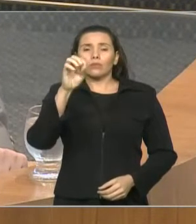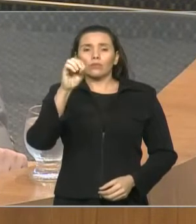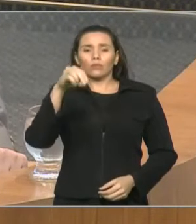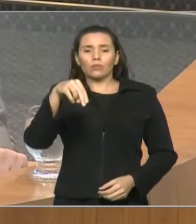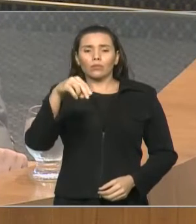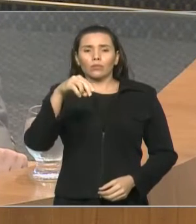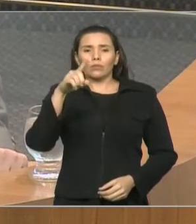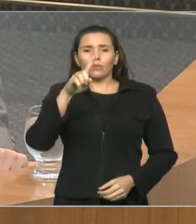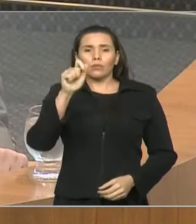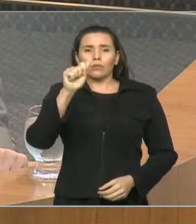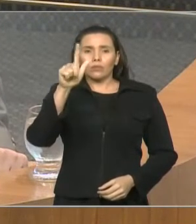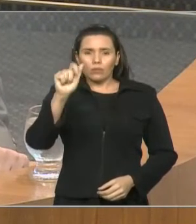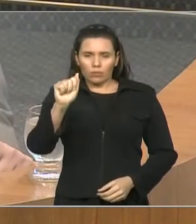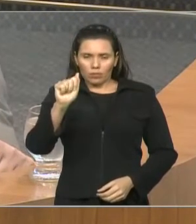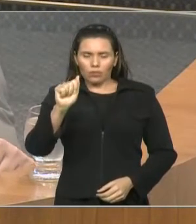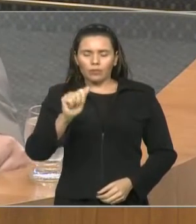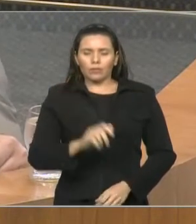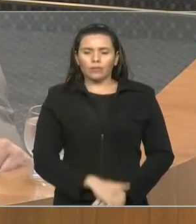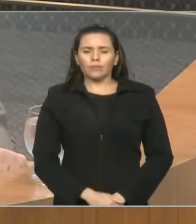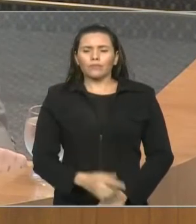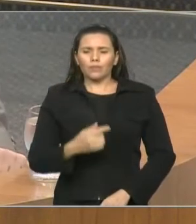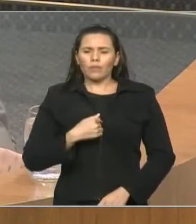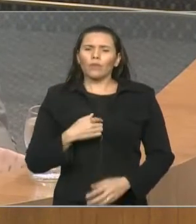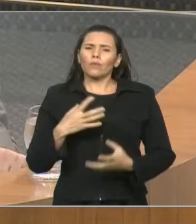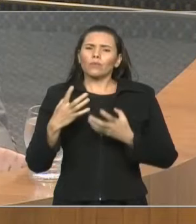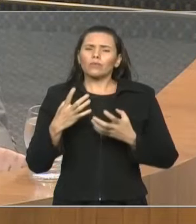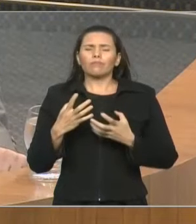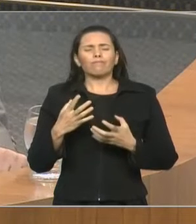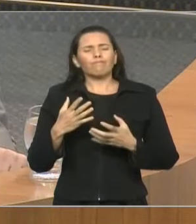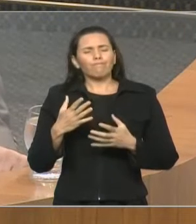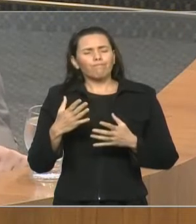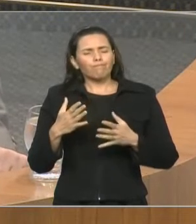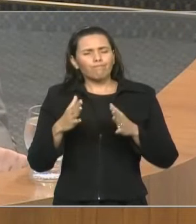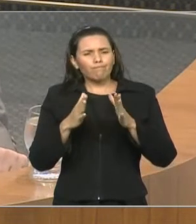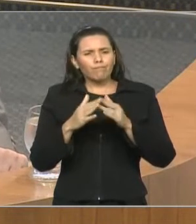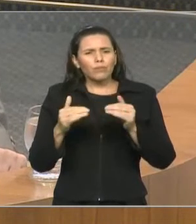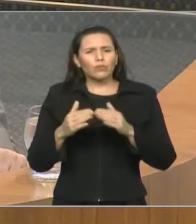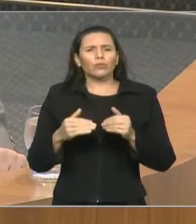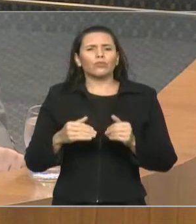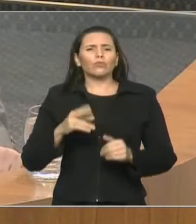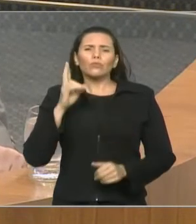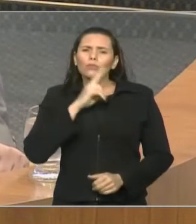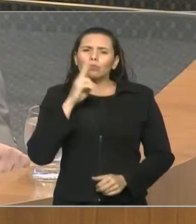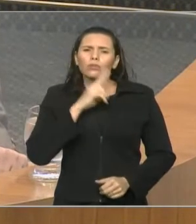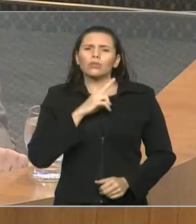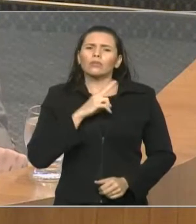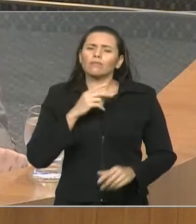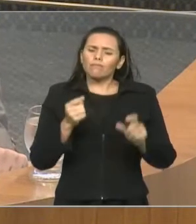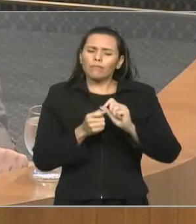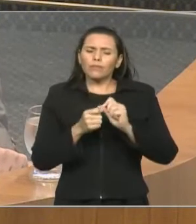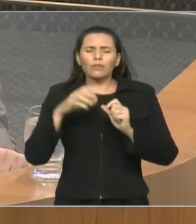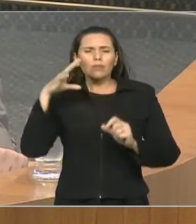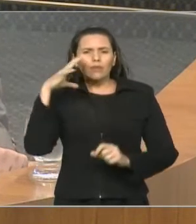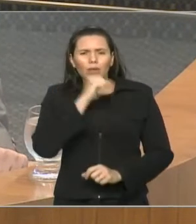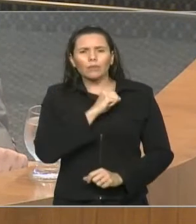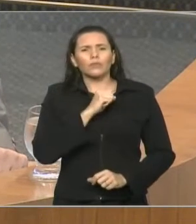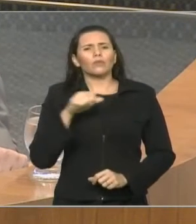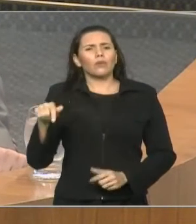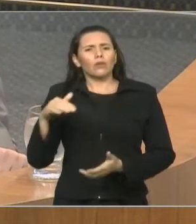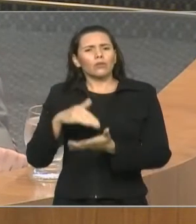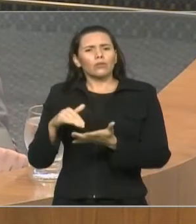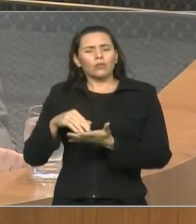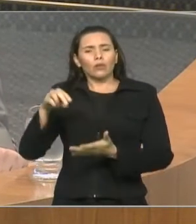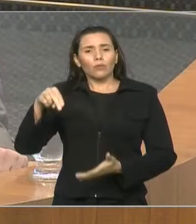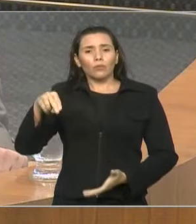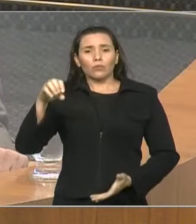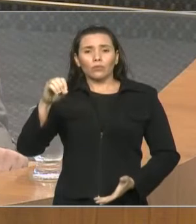concluída. Então, eu quero aqui pedir celeridade ao nosso secretário Cleiton Noleto, ao nosso governador Flávio Dino, que a gente possa